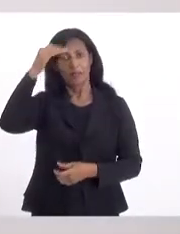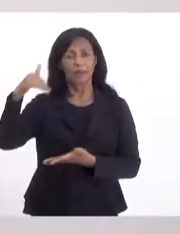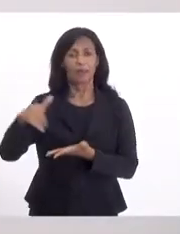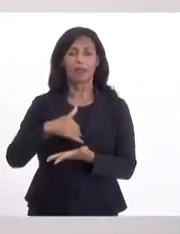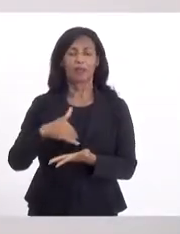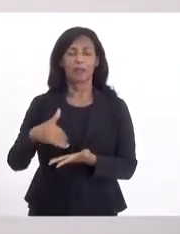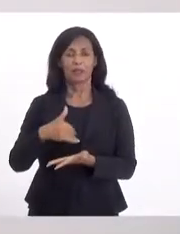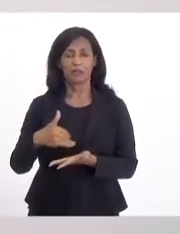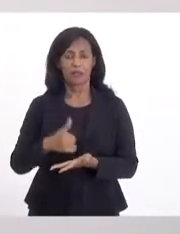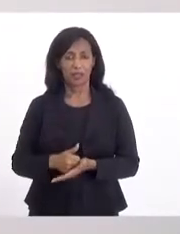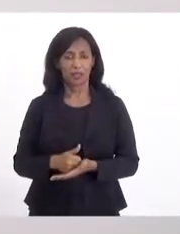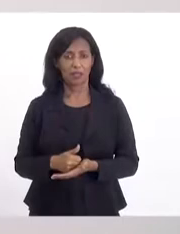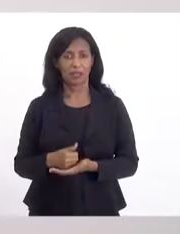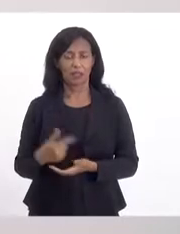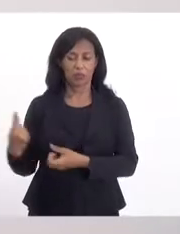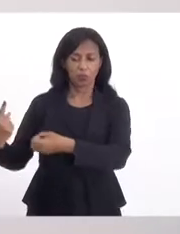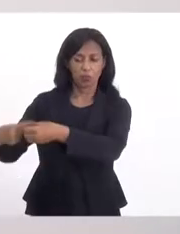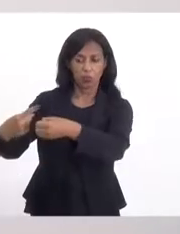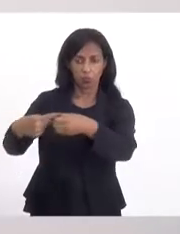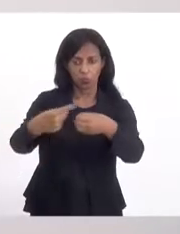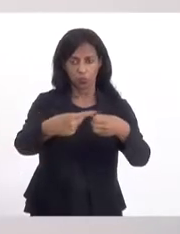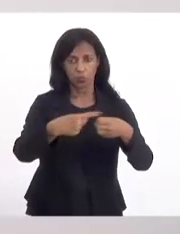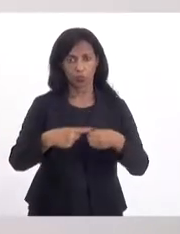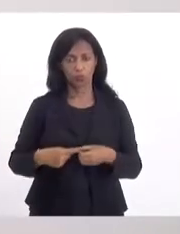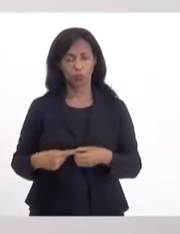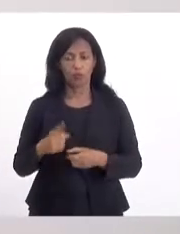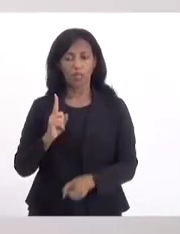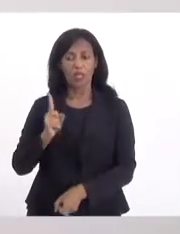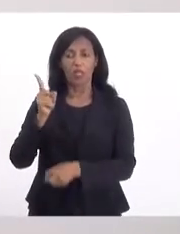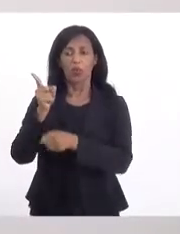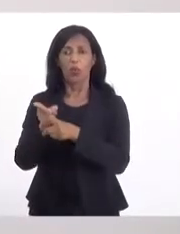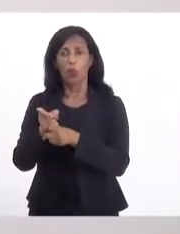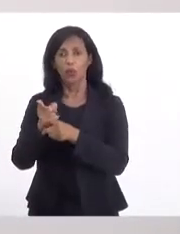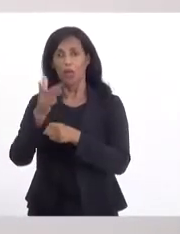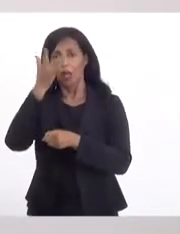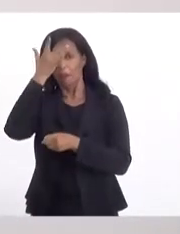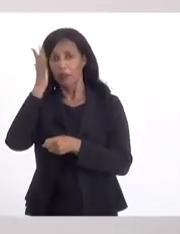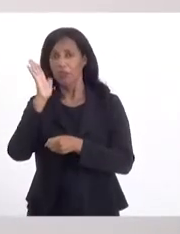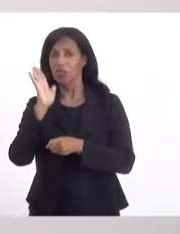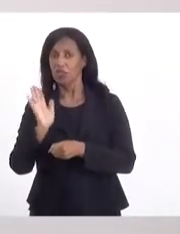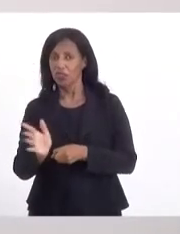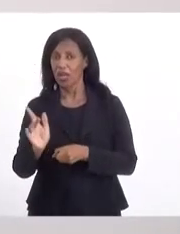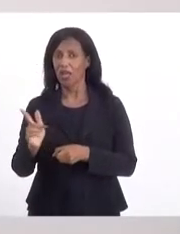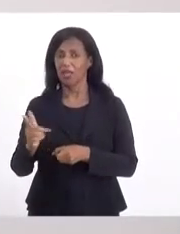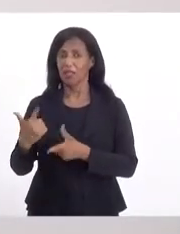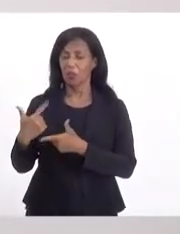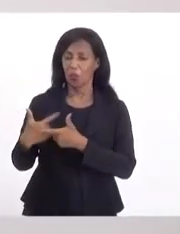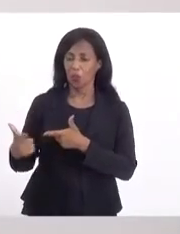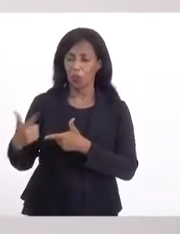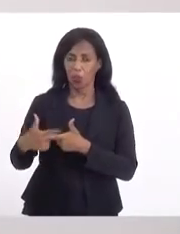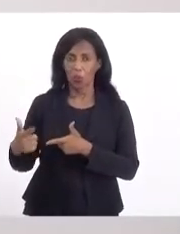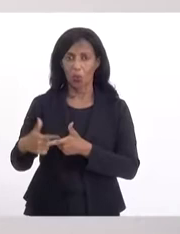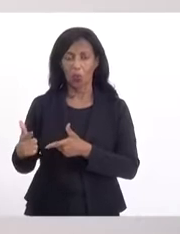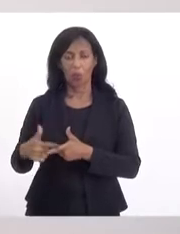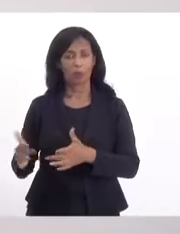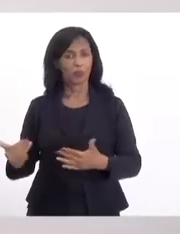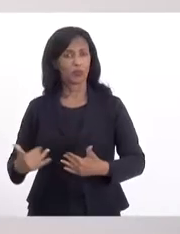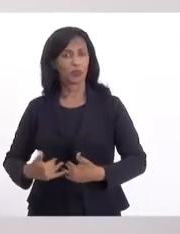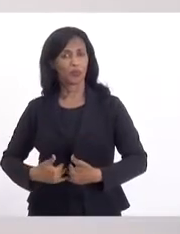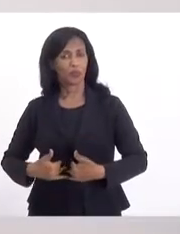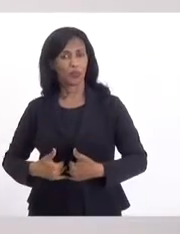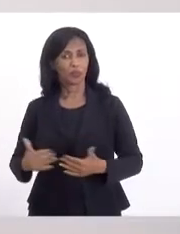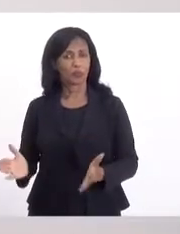secretarias dos municípios encontrarem essas pessoas que já estão numa situação de penúria. Eu